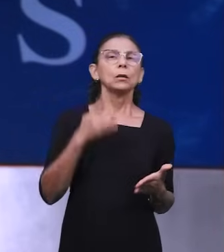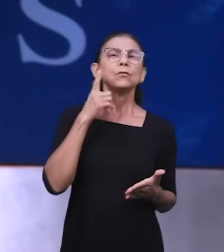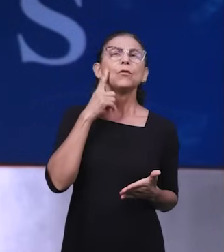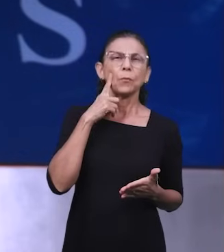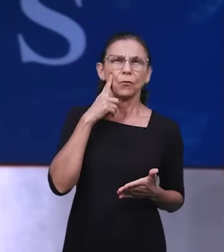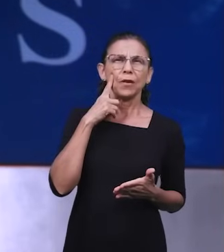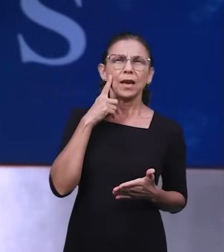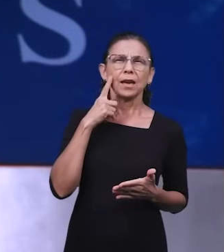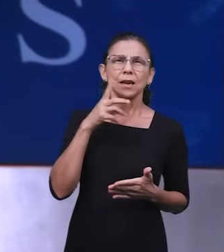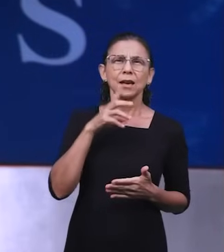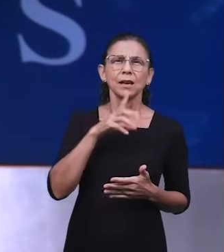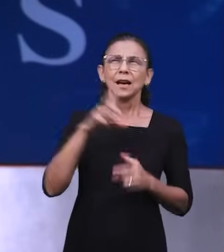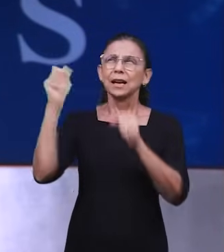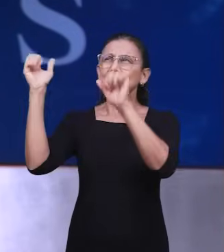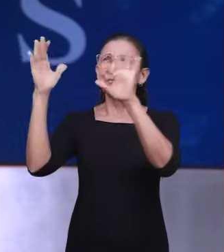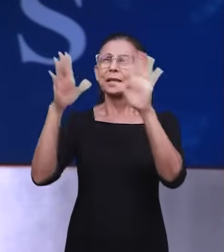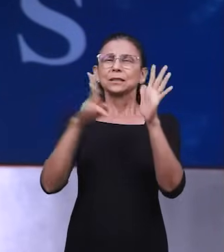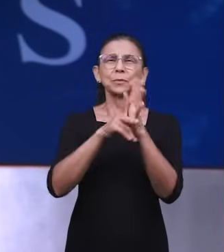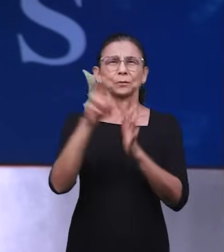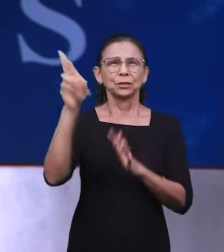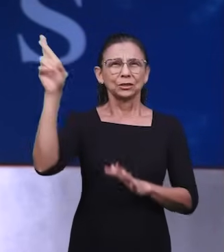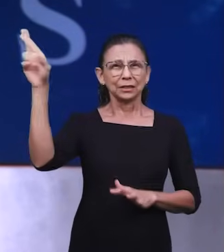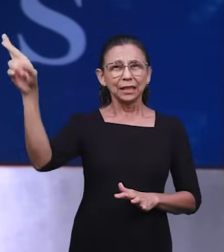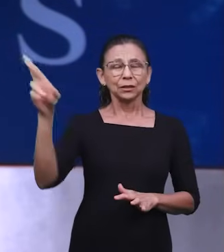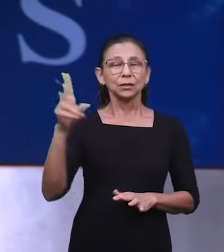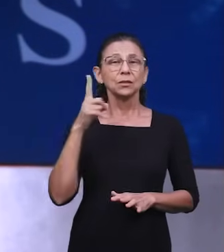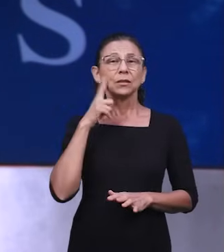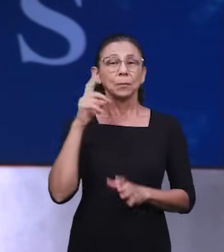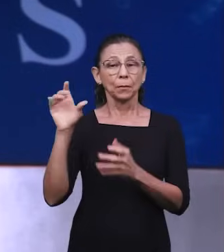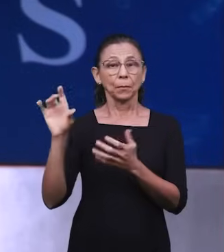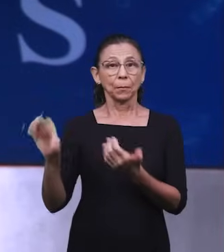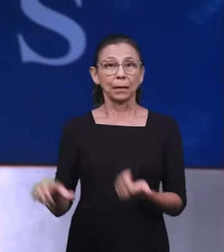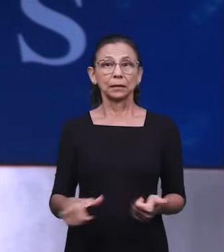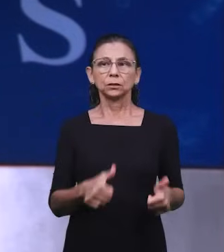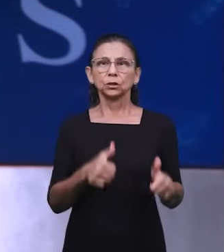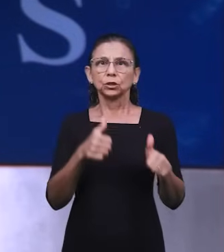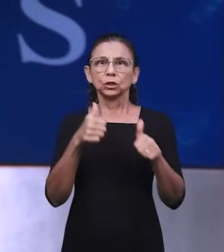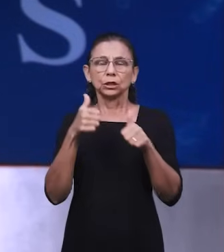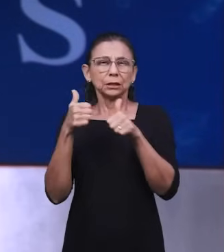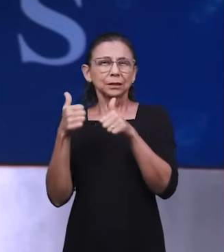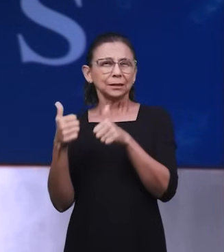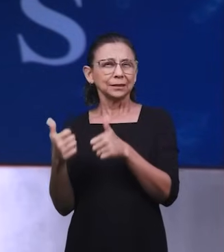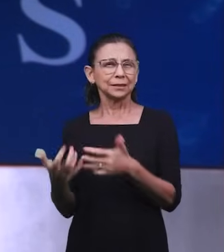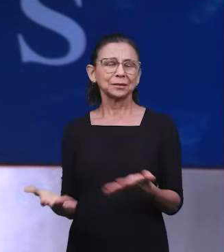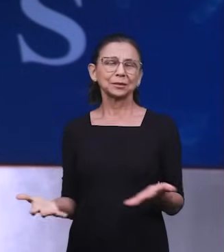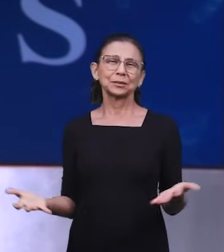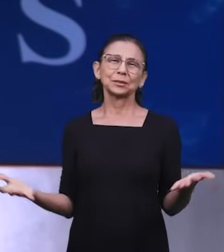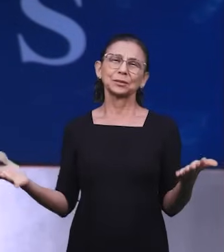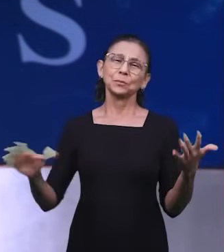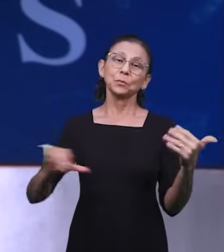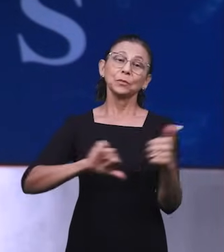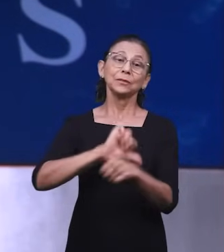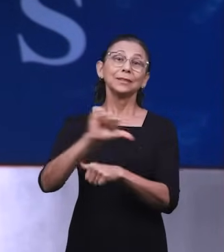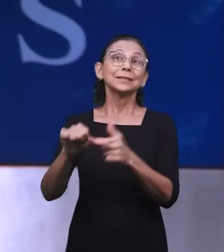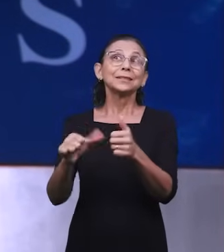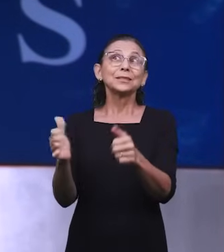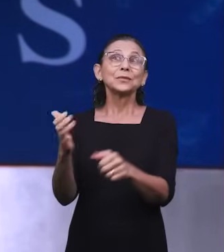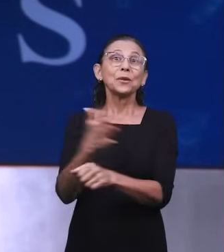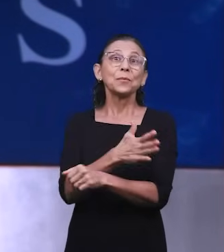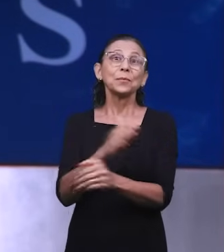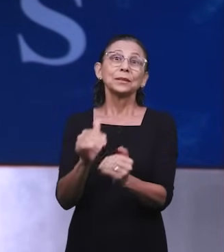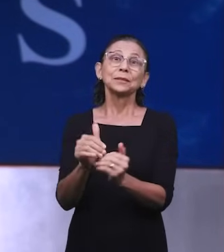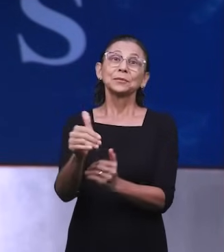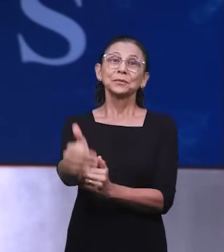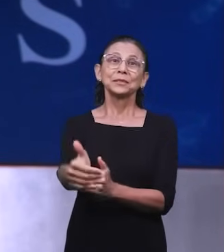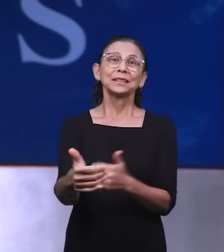tem operado em nosso meio e vamos falar sobre os batismos, né? O batismo, os irmãos ali descendo as águas, tendo uma nova vida em Cristo